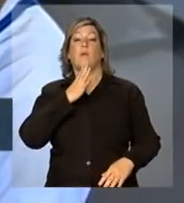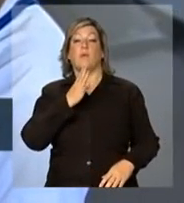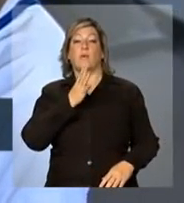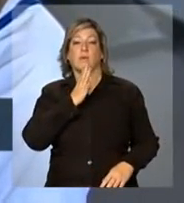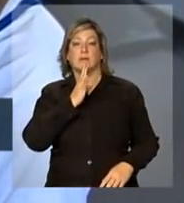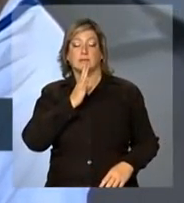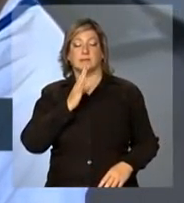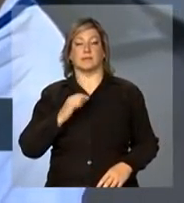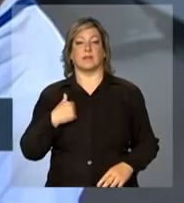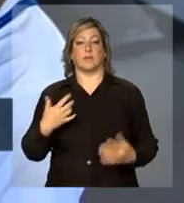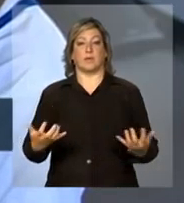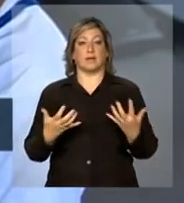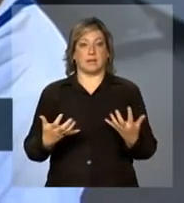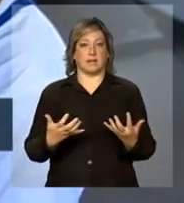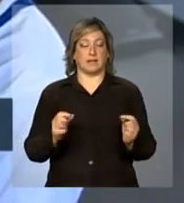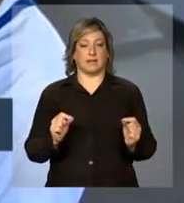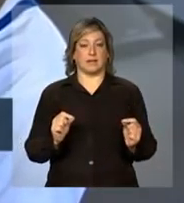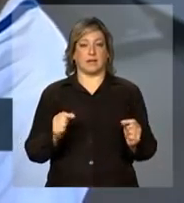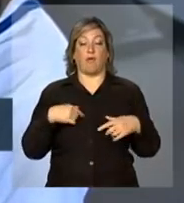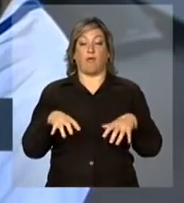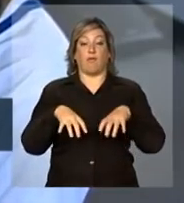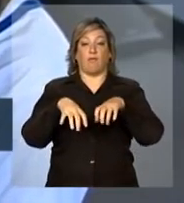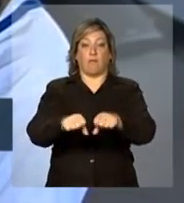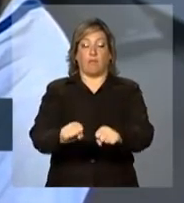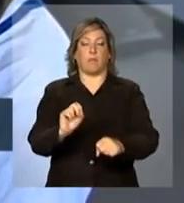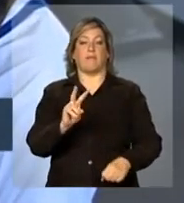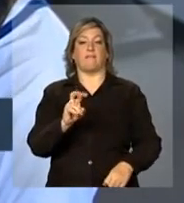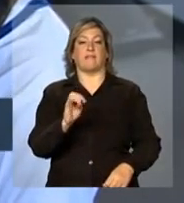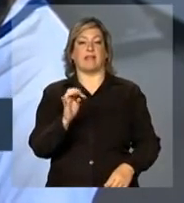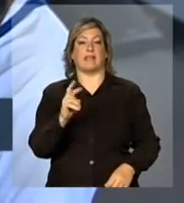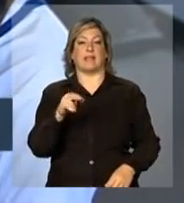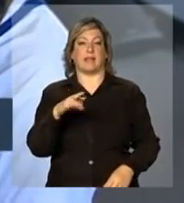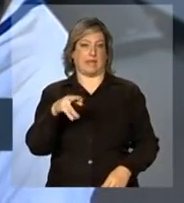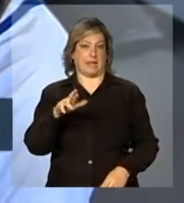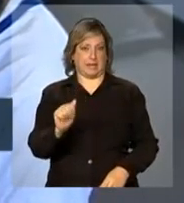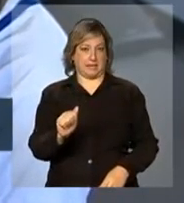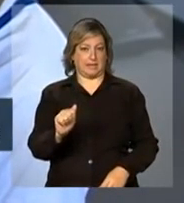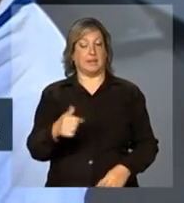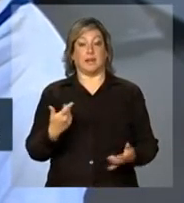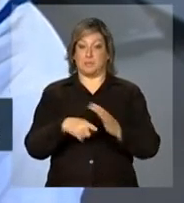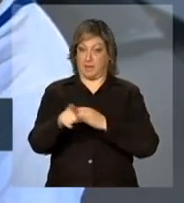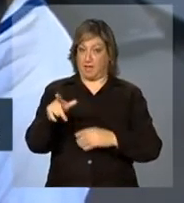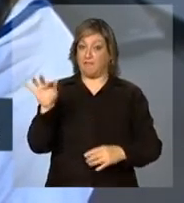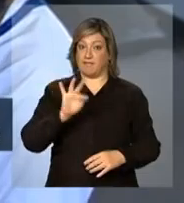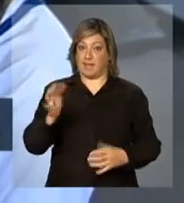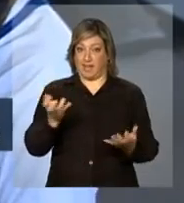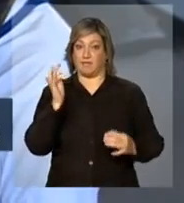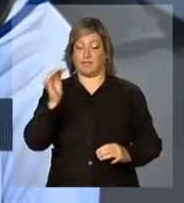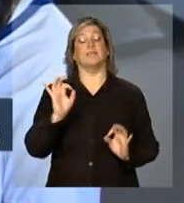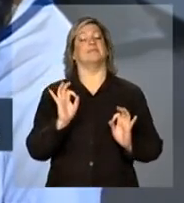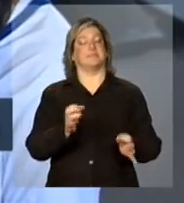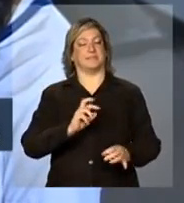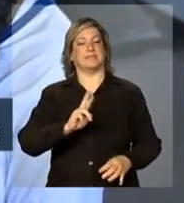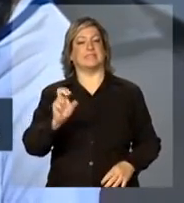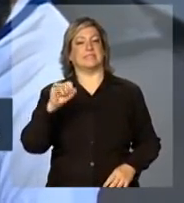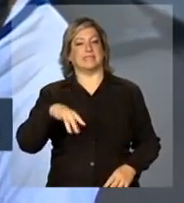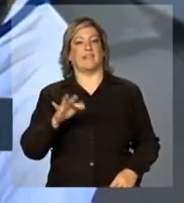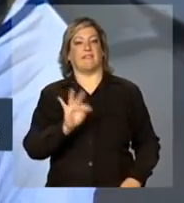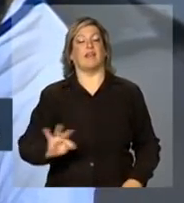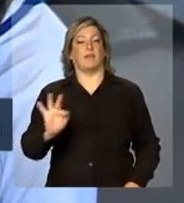conhecimento. Eu quero me formar em veterinária. Então nos planos estão faculdade? Isso, estão faculdade